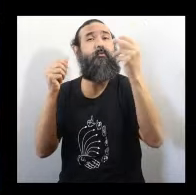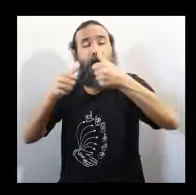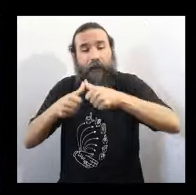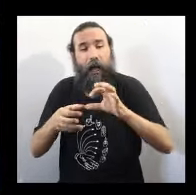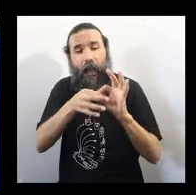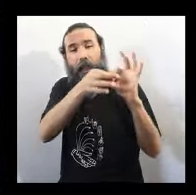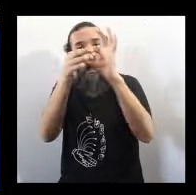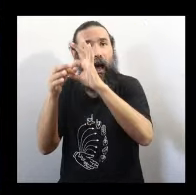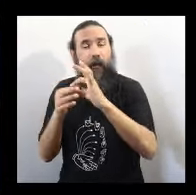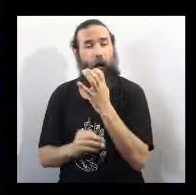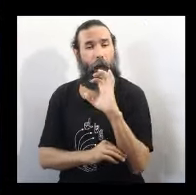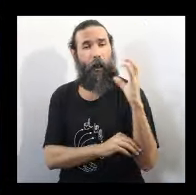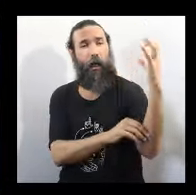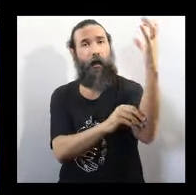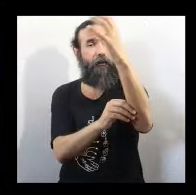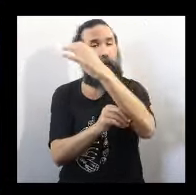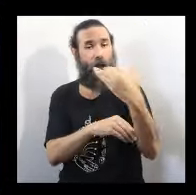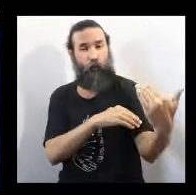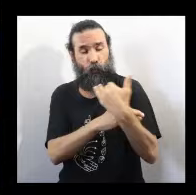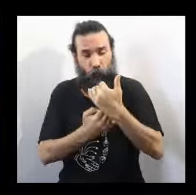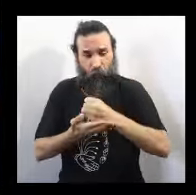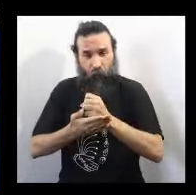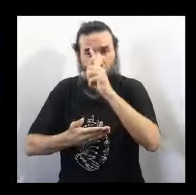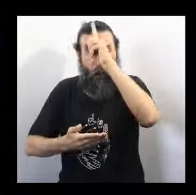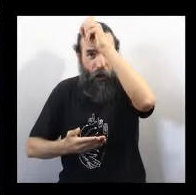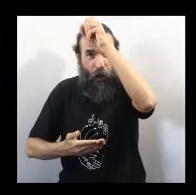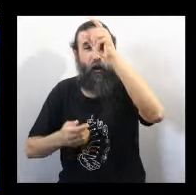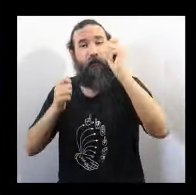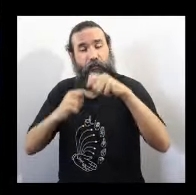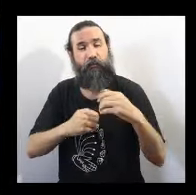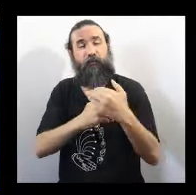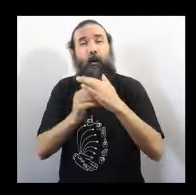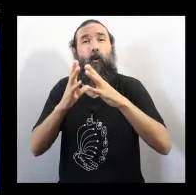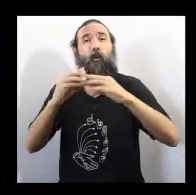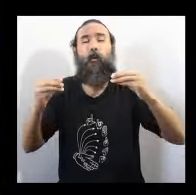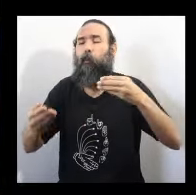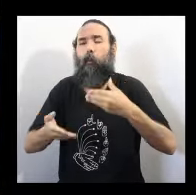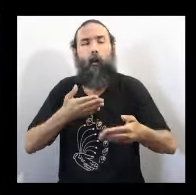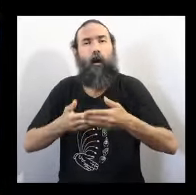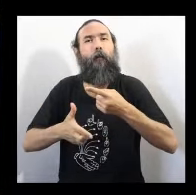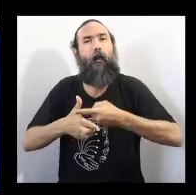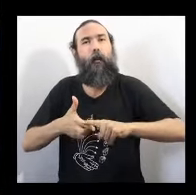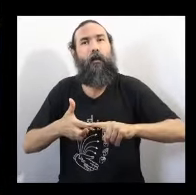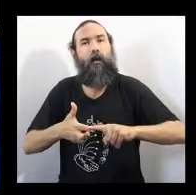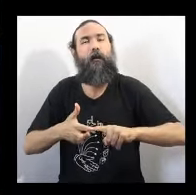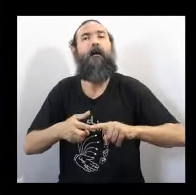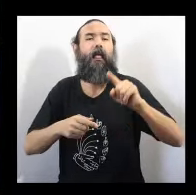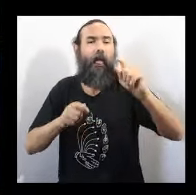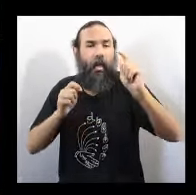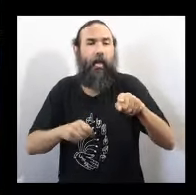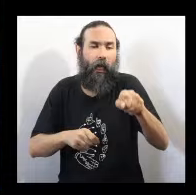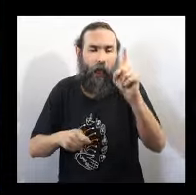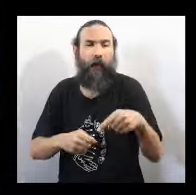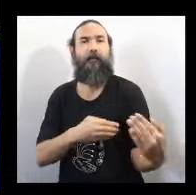busto de árvores da farmácia natural são remédios para cura para tratar qualquer mal e